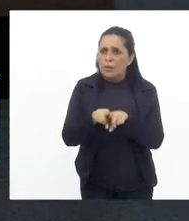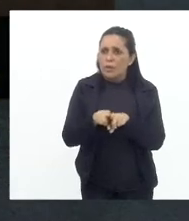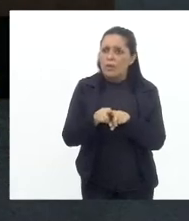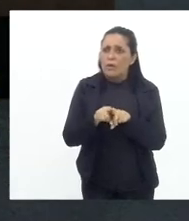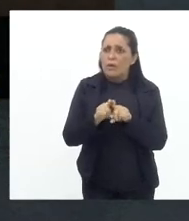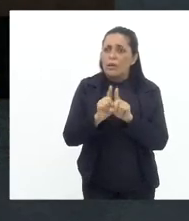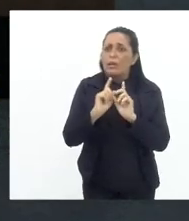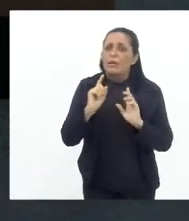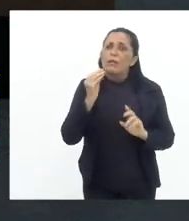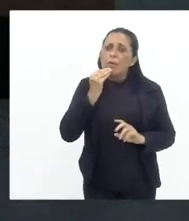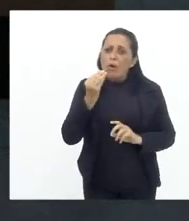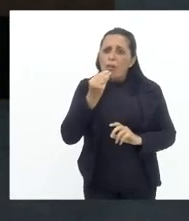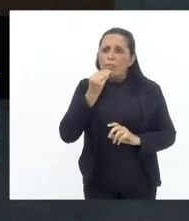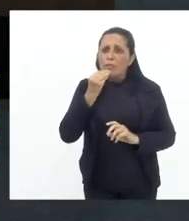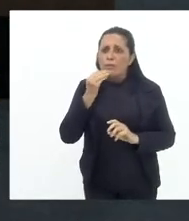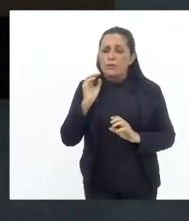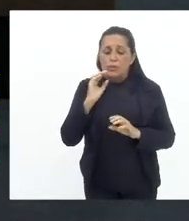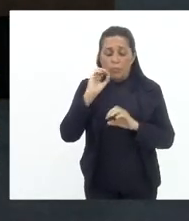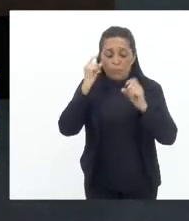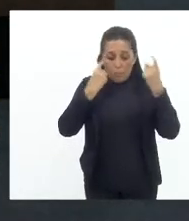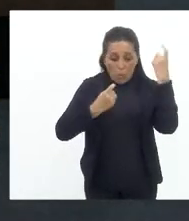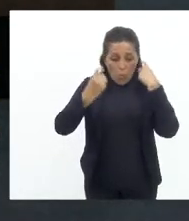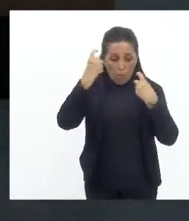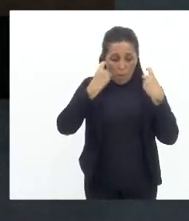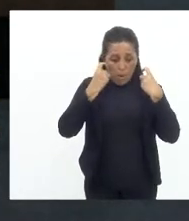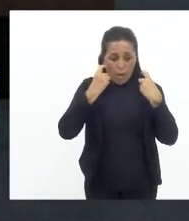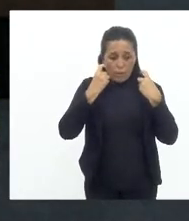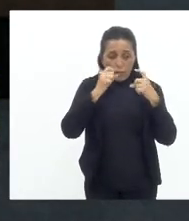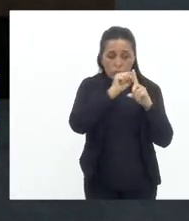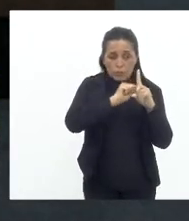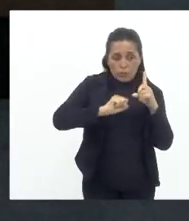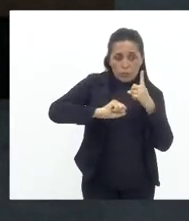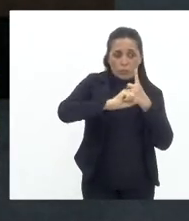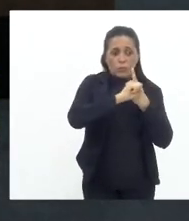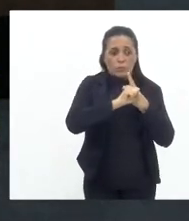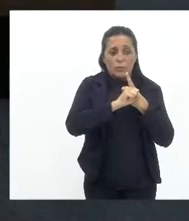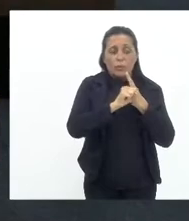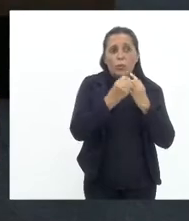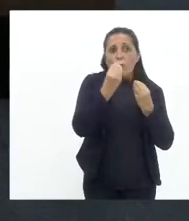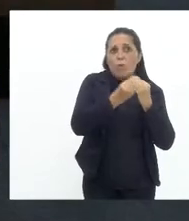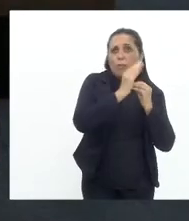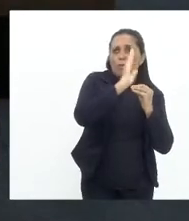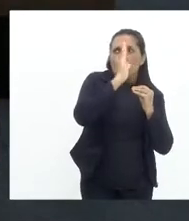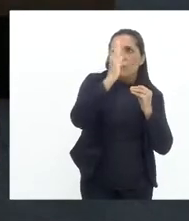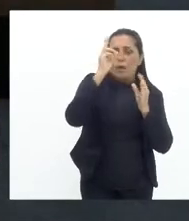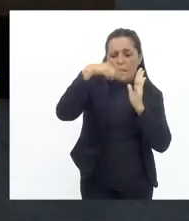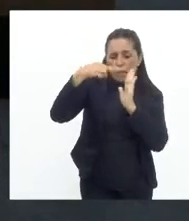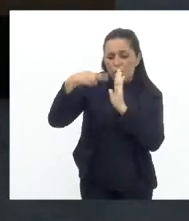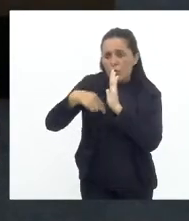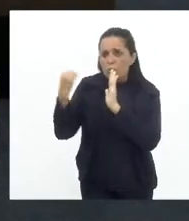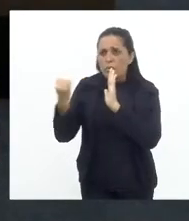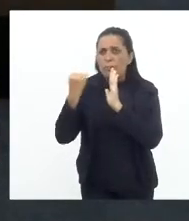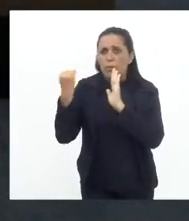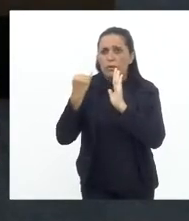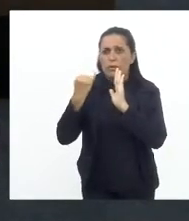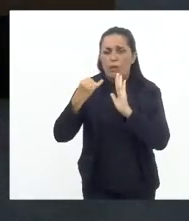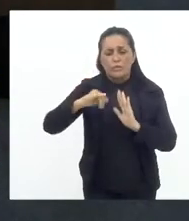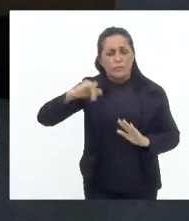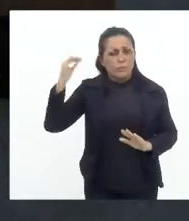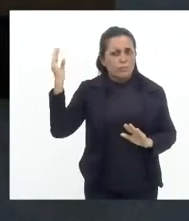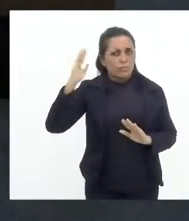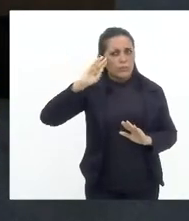evidentemente quando a gente se preocupa com educação no sistema socioeducativo a questão das bibliotecas do acesso à leitura também é fundamental